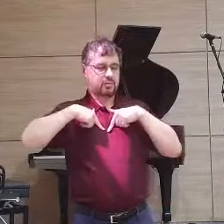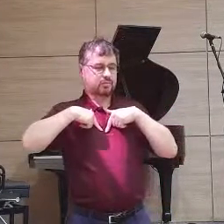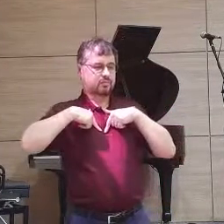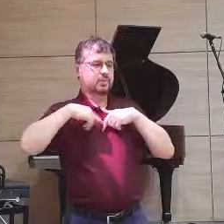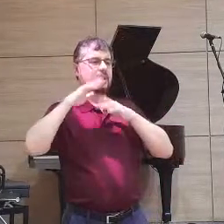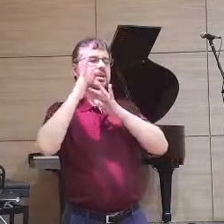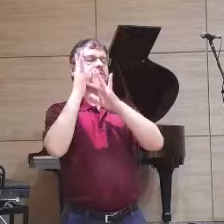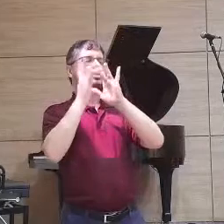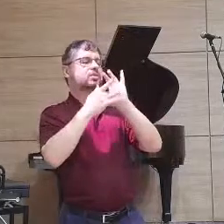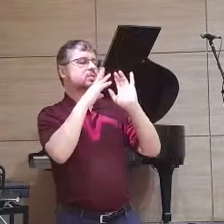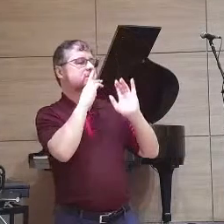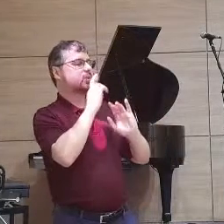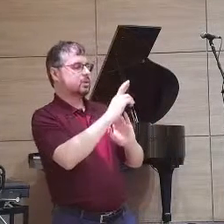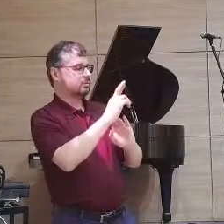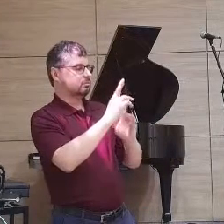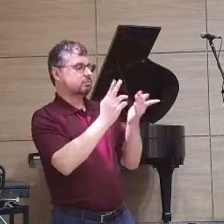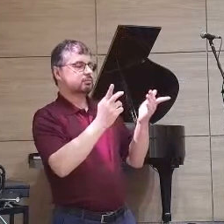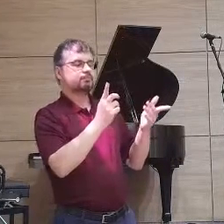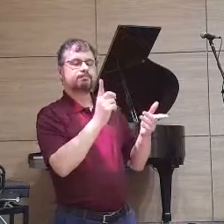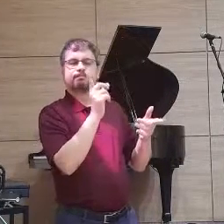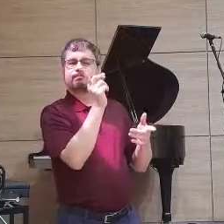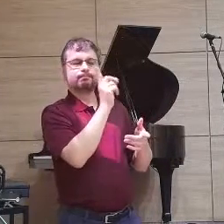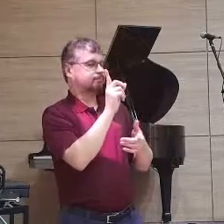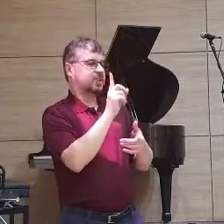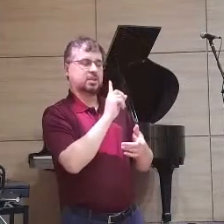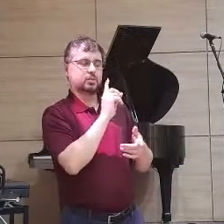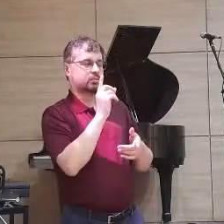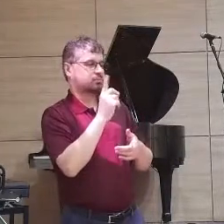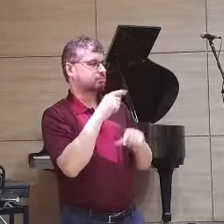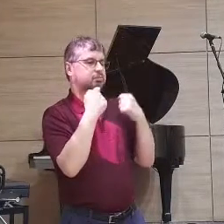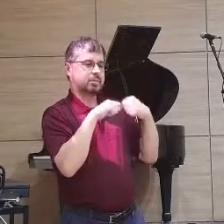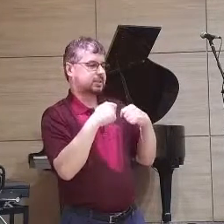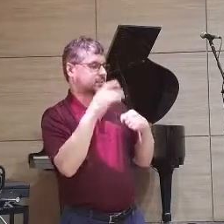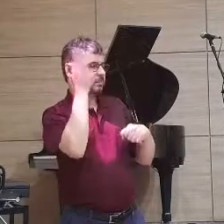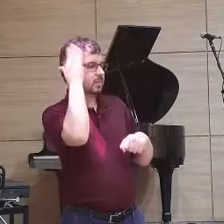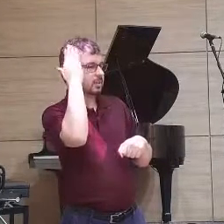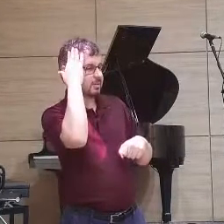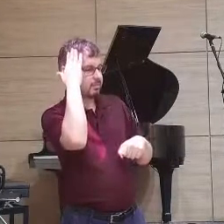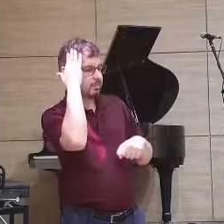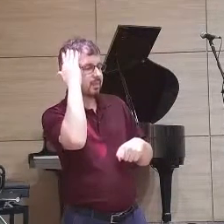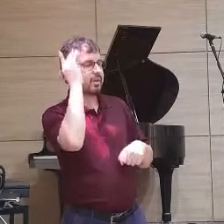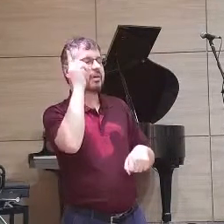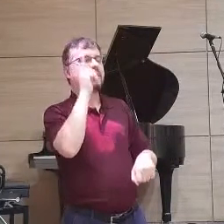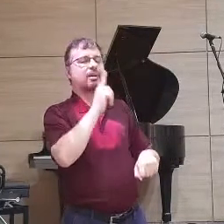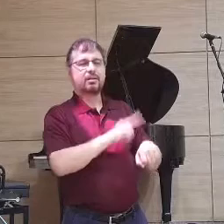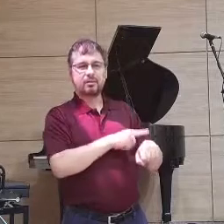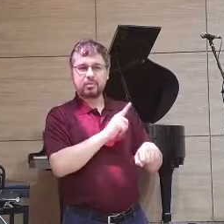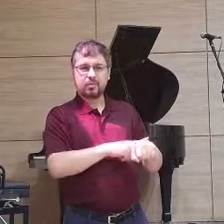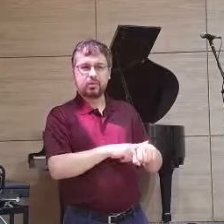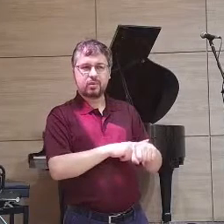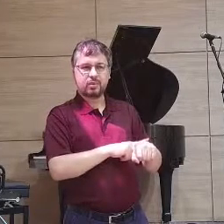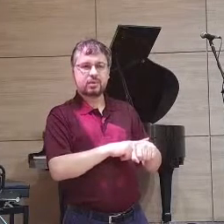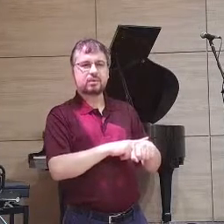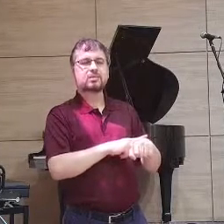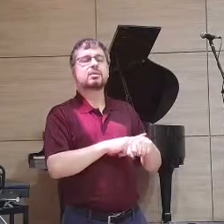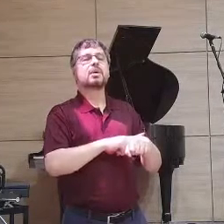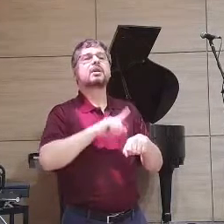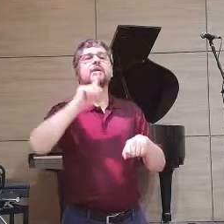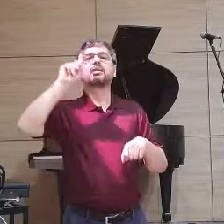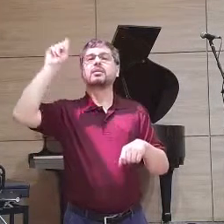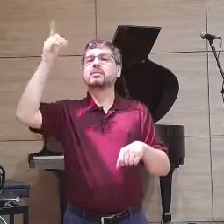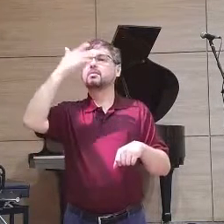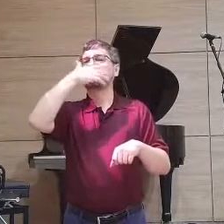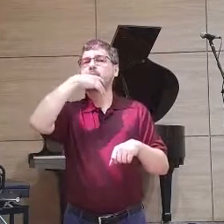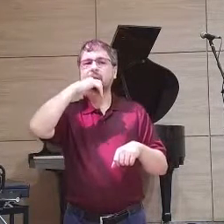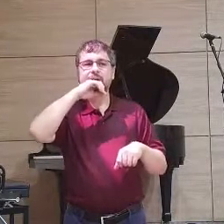não vos compete saber épocas e tempos que o pai reservou para a exclusividade da sua